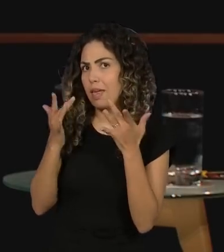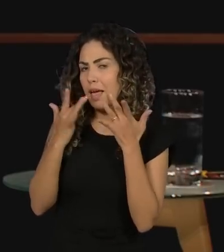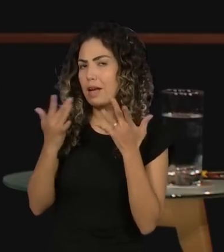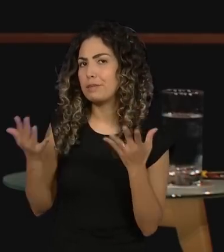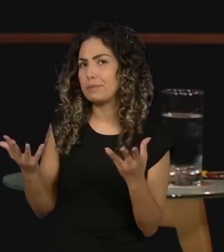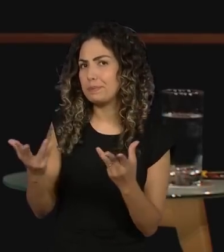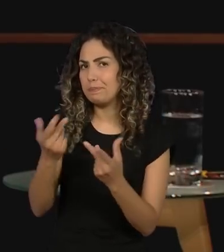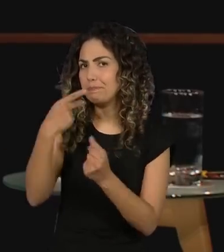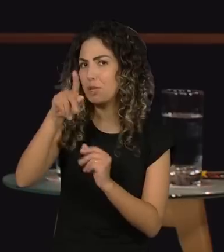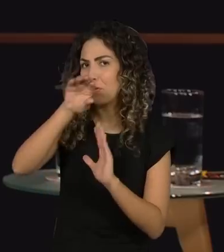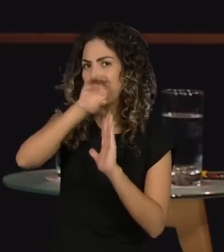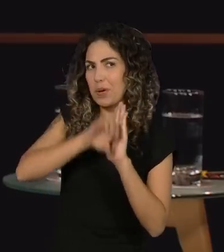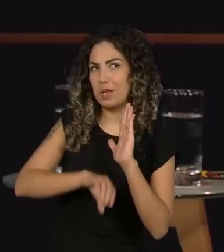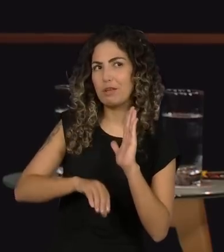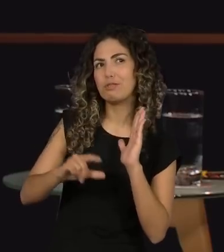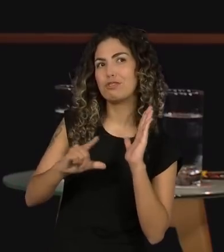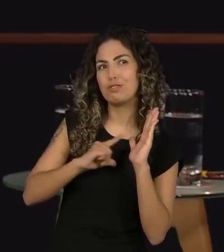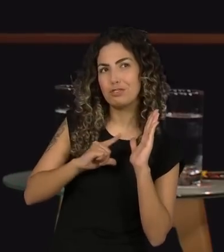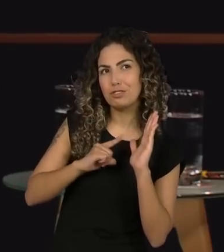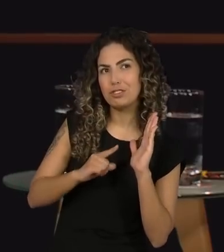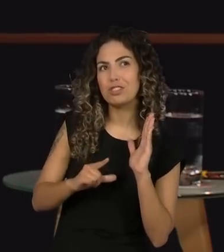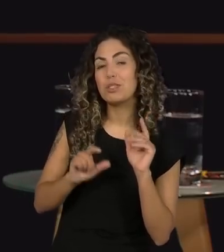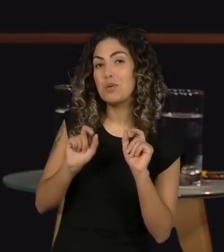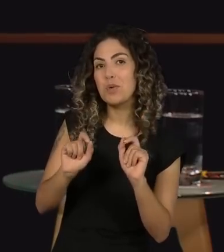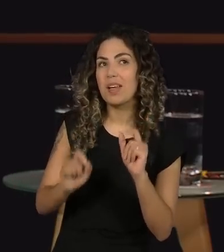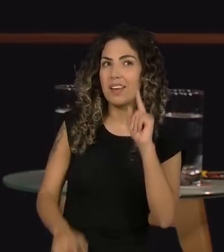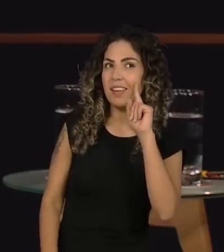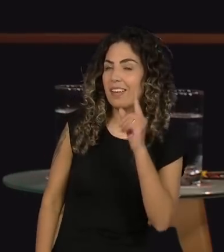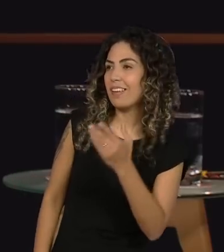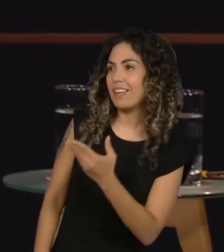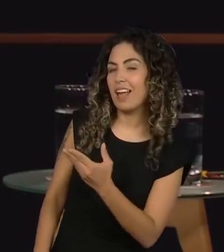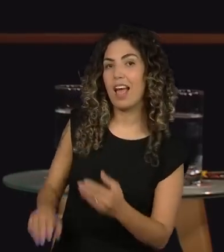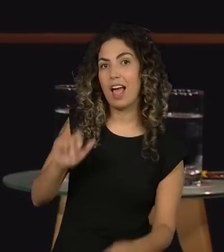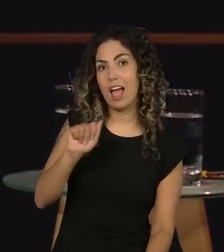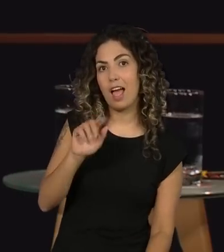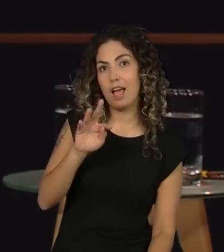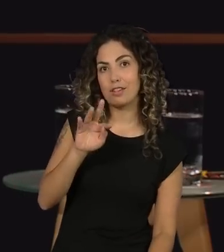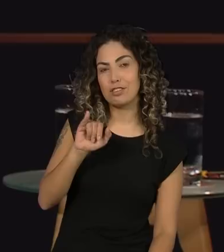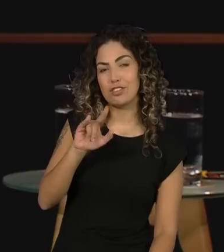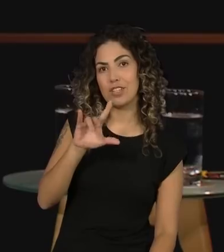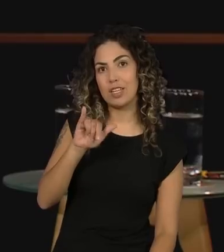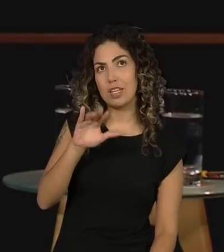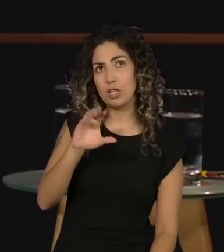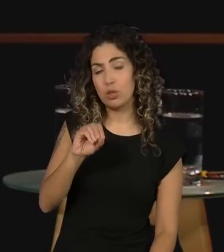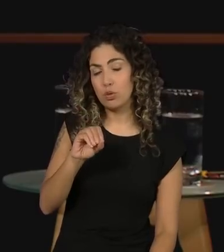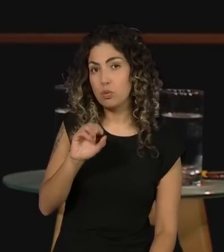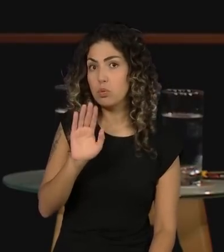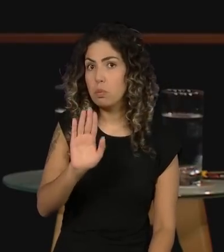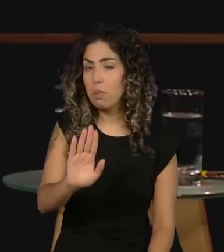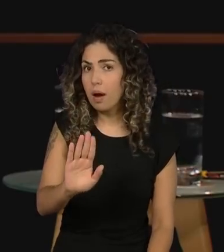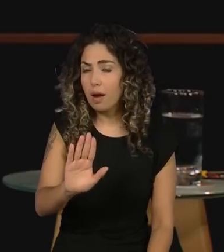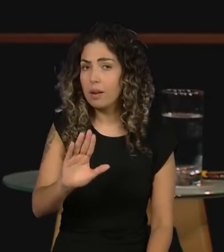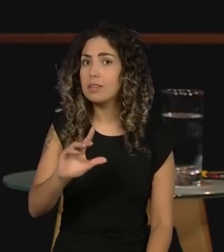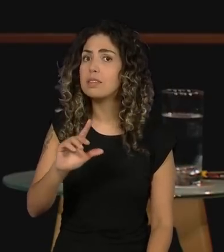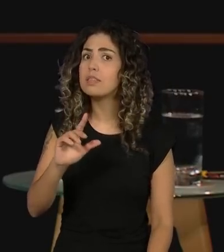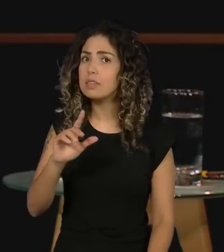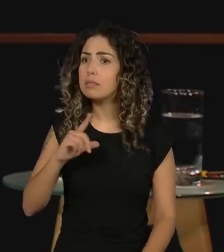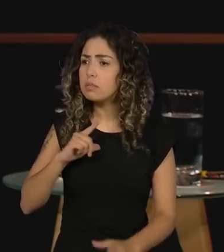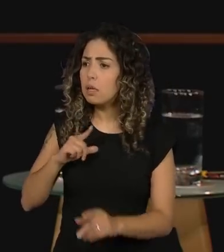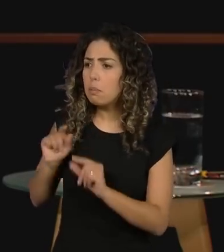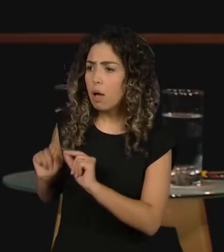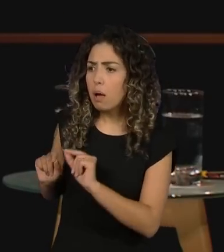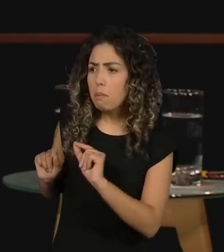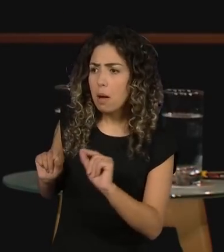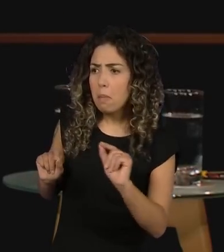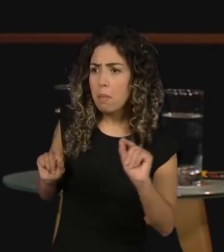Ordinária, Germa, Troia, Equilíbrio Delicado, todas elas têm uma pessoa em comum. Ele